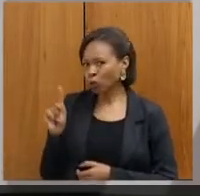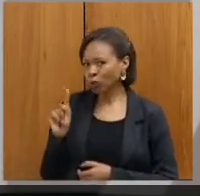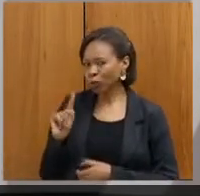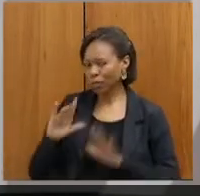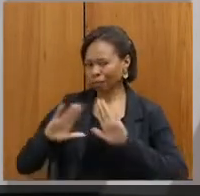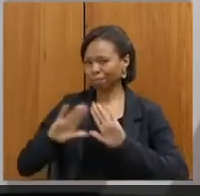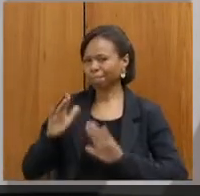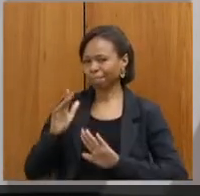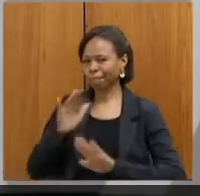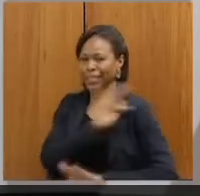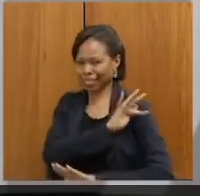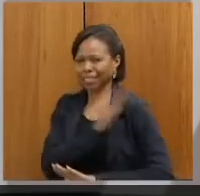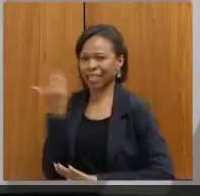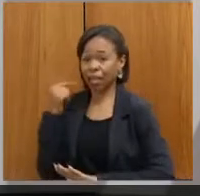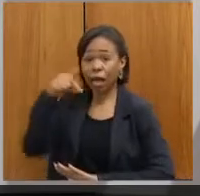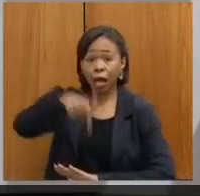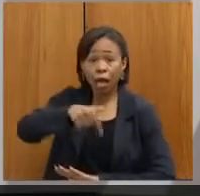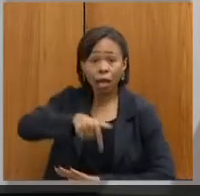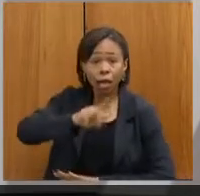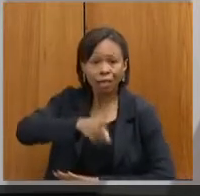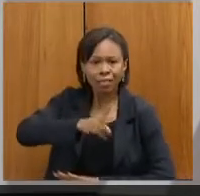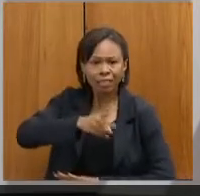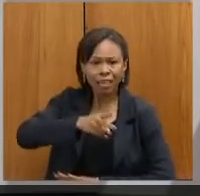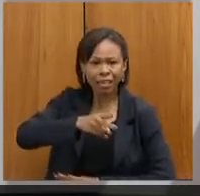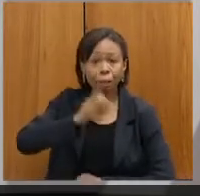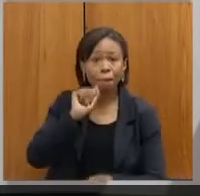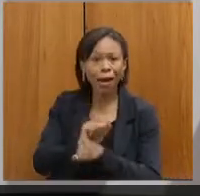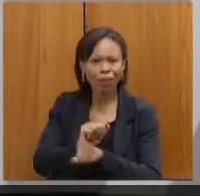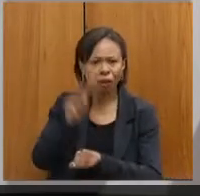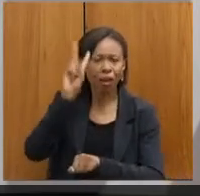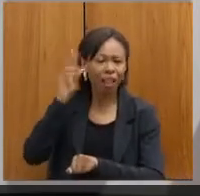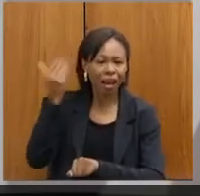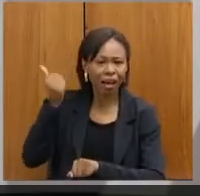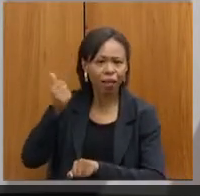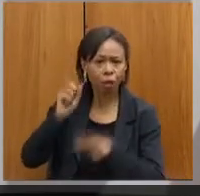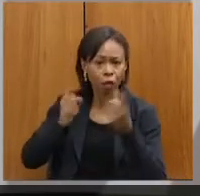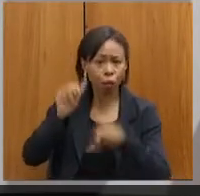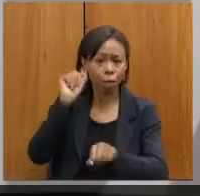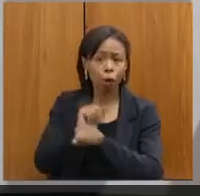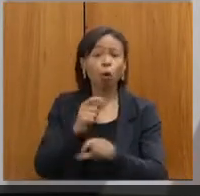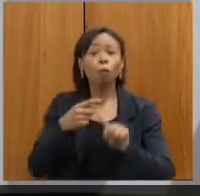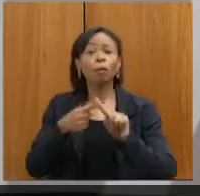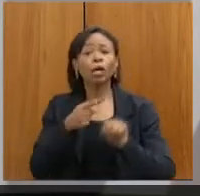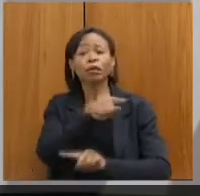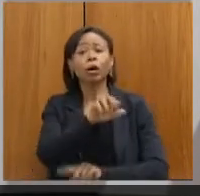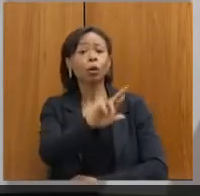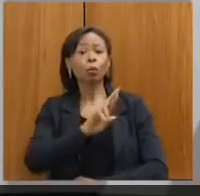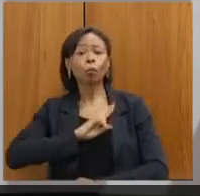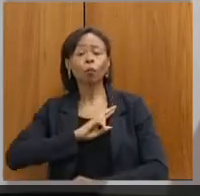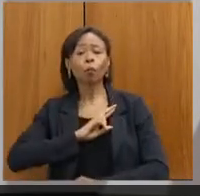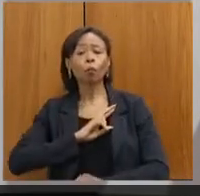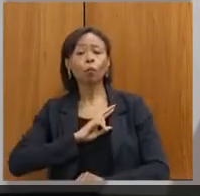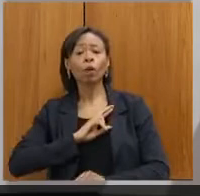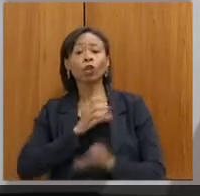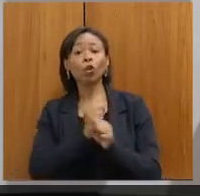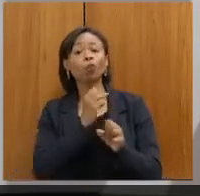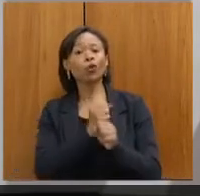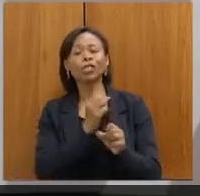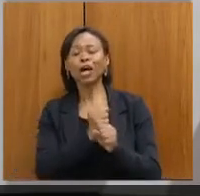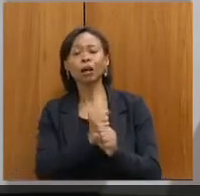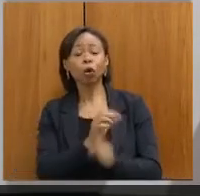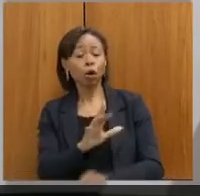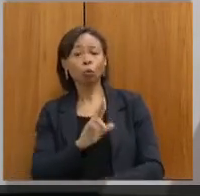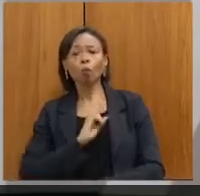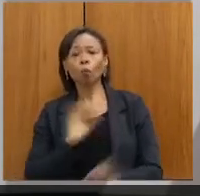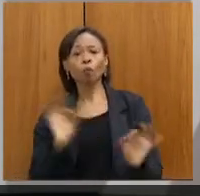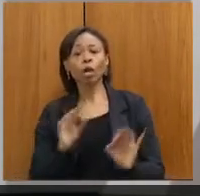mesma nesse mesmo espaço foi paralisado que vossa excelência se negou a dar uma informação fundamental o saldo bancário dia dois de